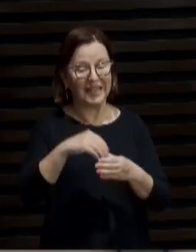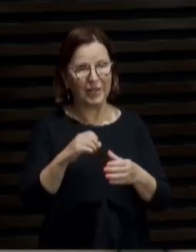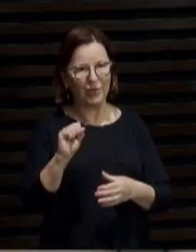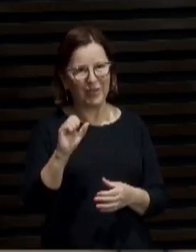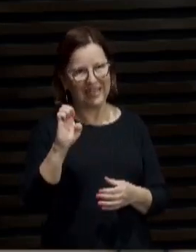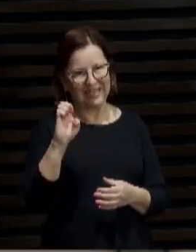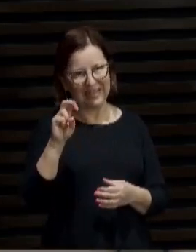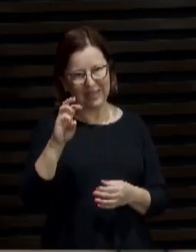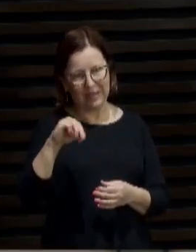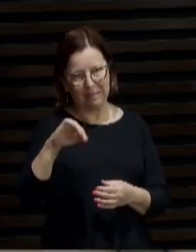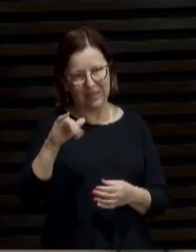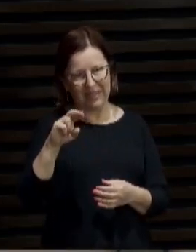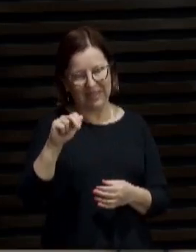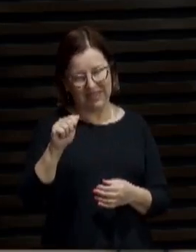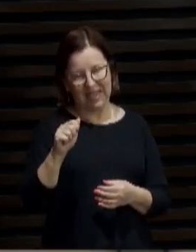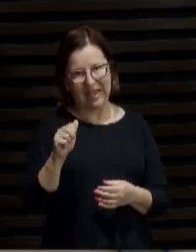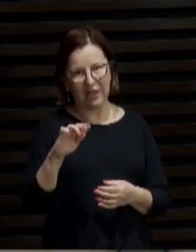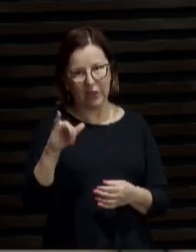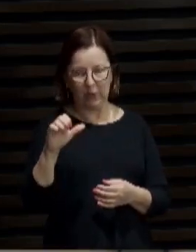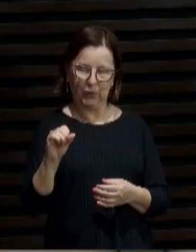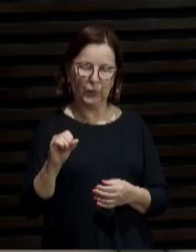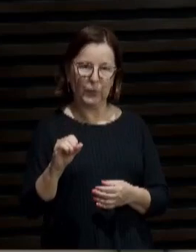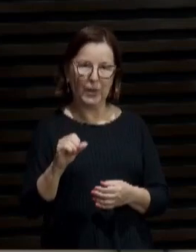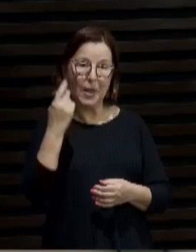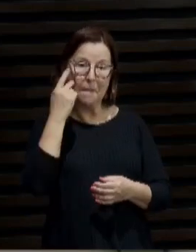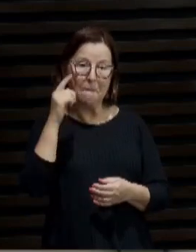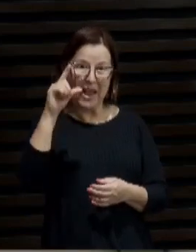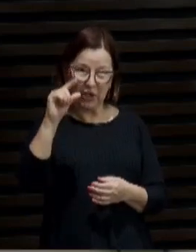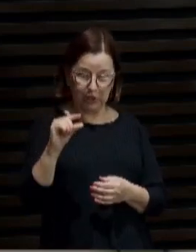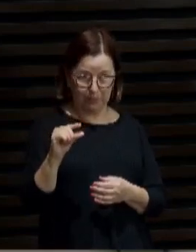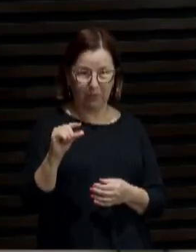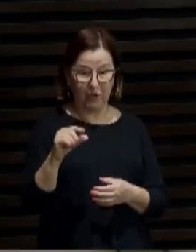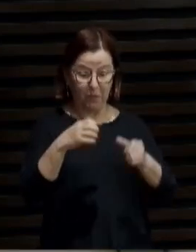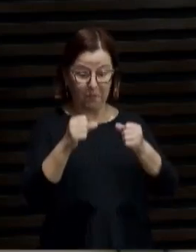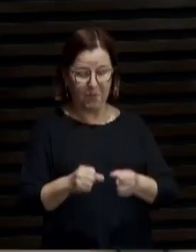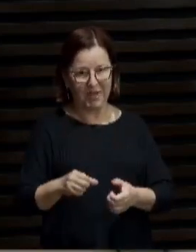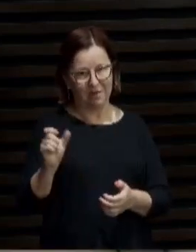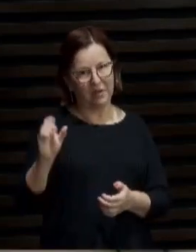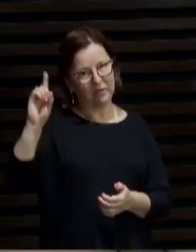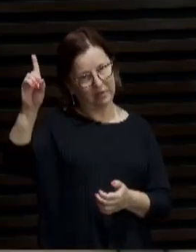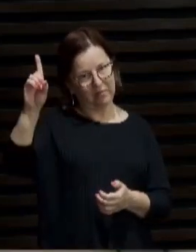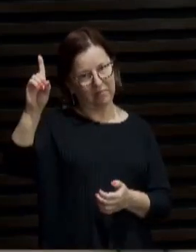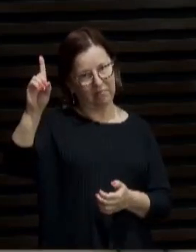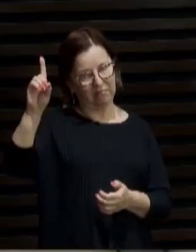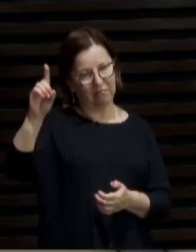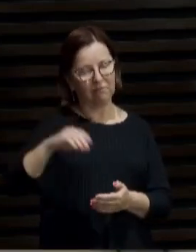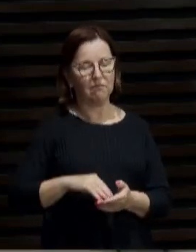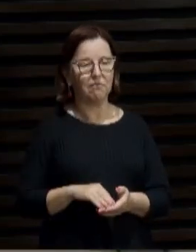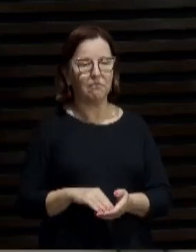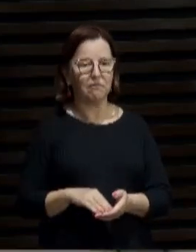vão tentando minar a autoridade da palavra. Quando eles não negam algum fundamento principal,